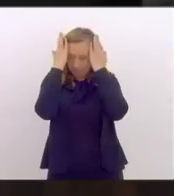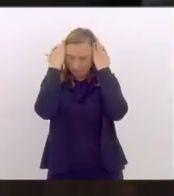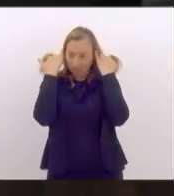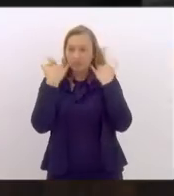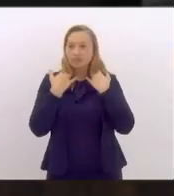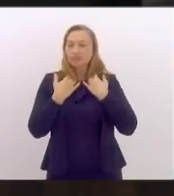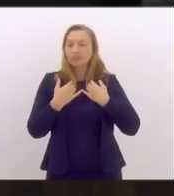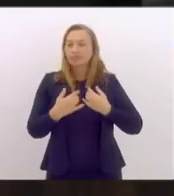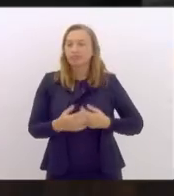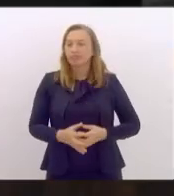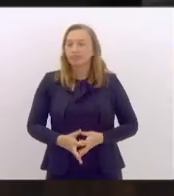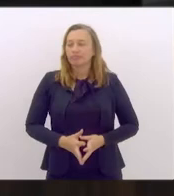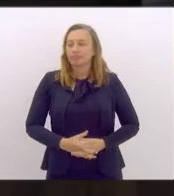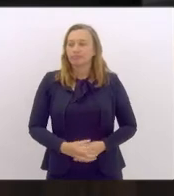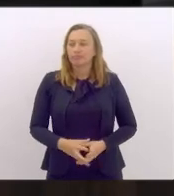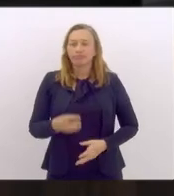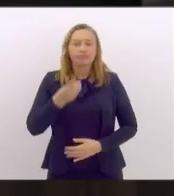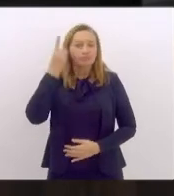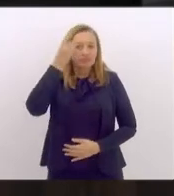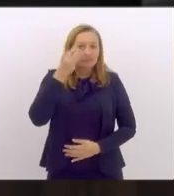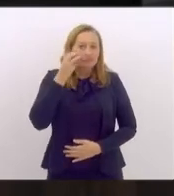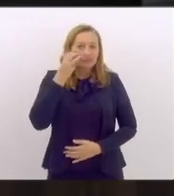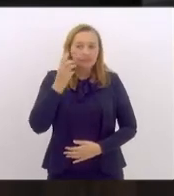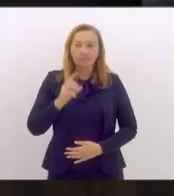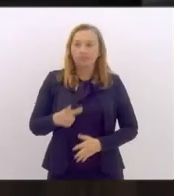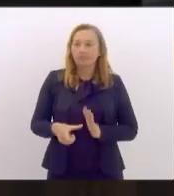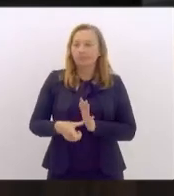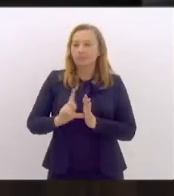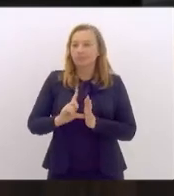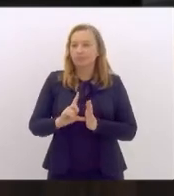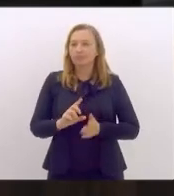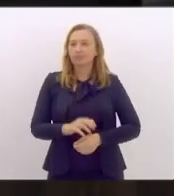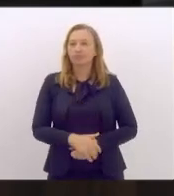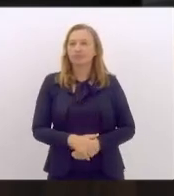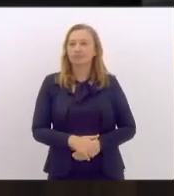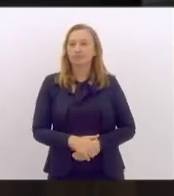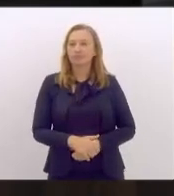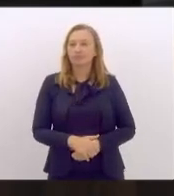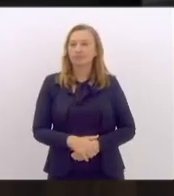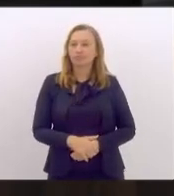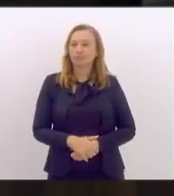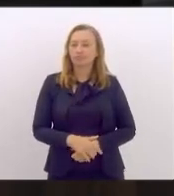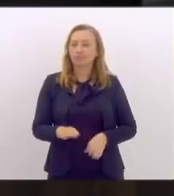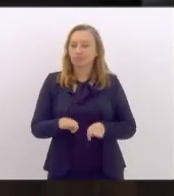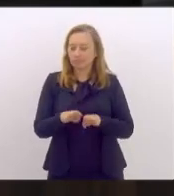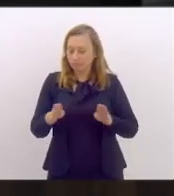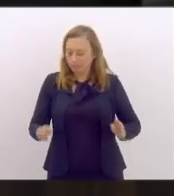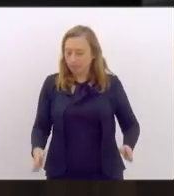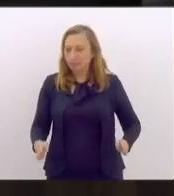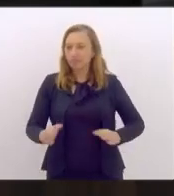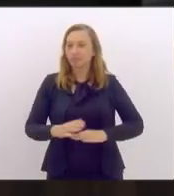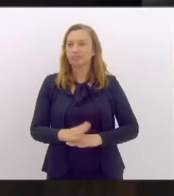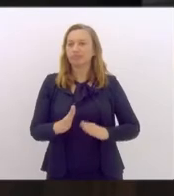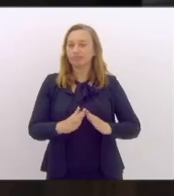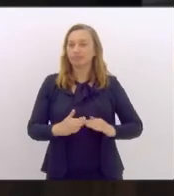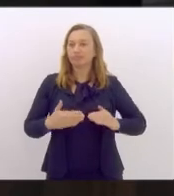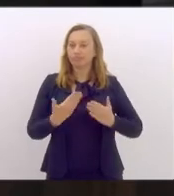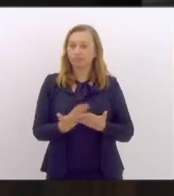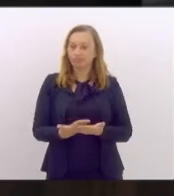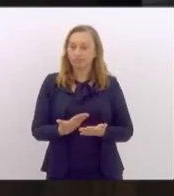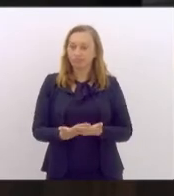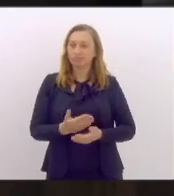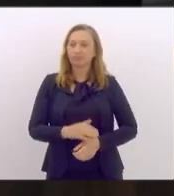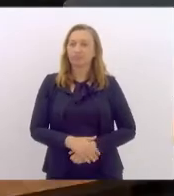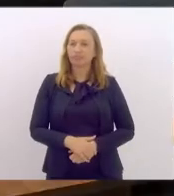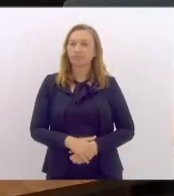voto Deputado Valdete Carneiro antes porém há sobre a mesa os seguintes requerimentos